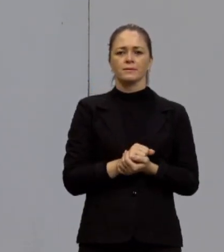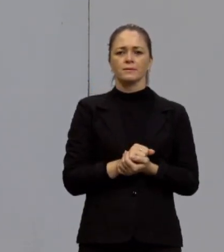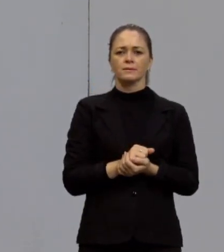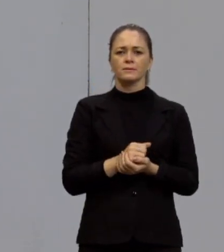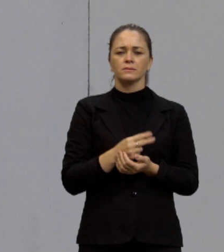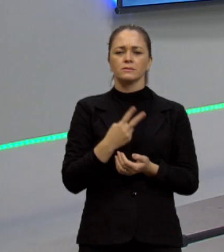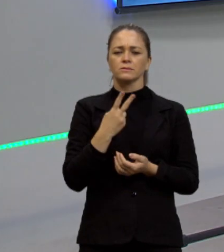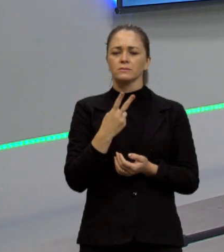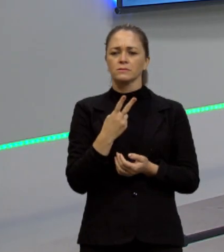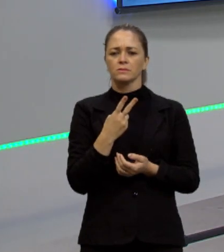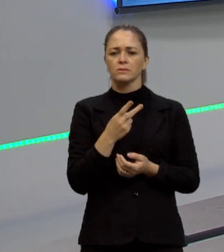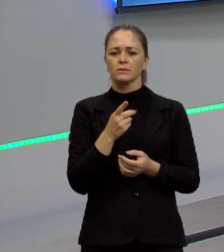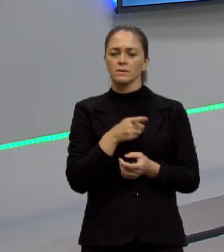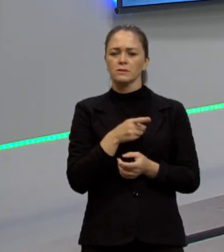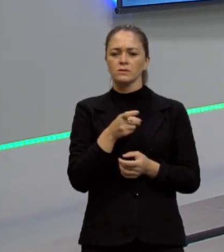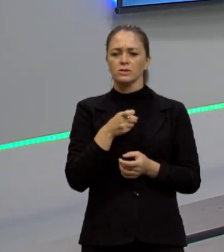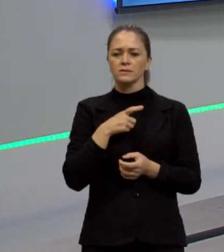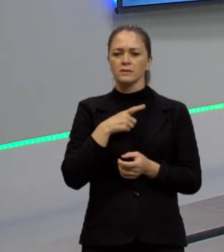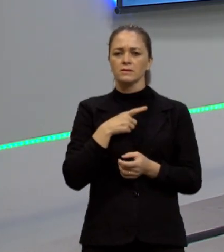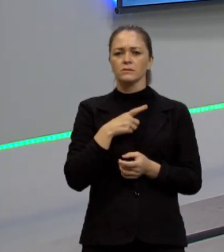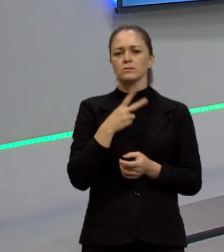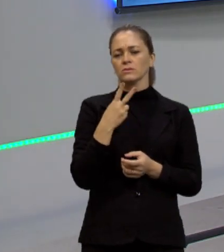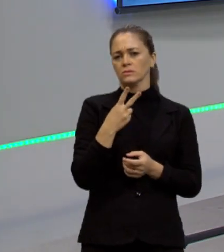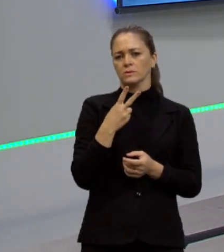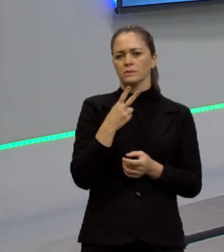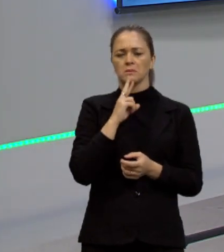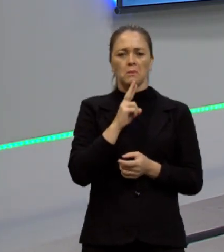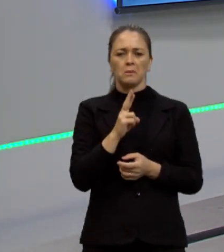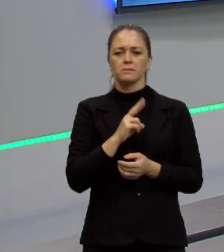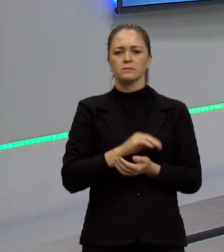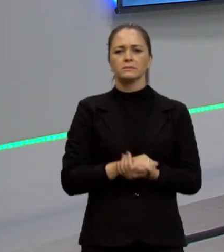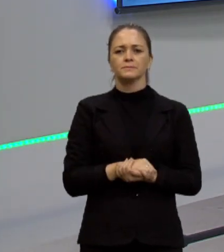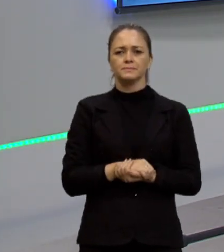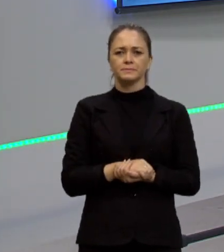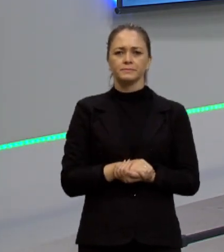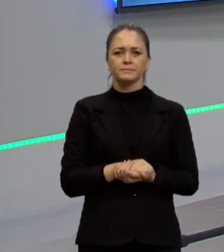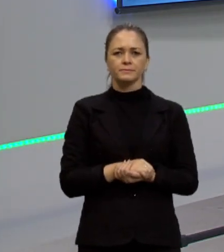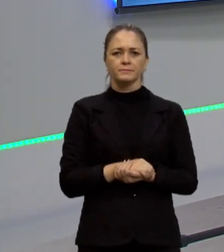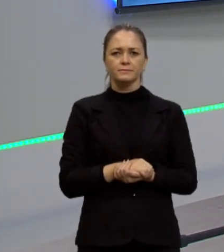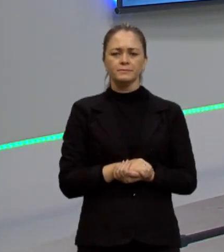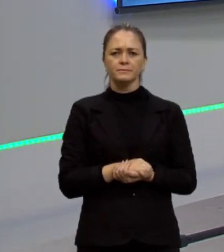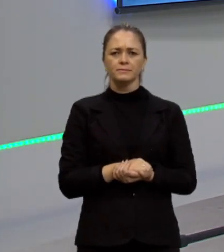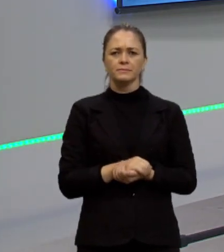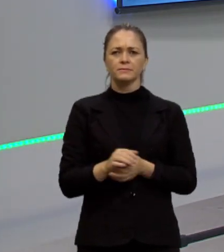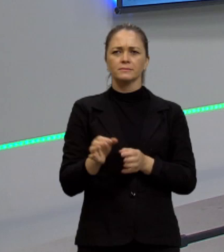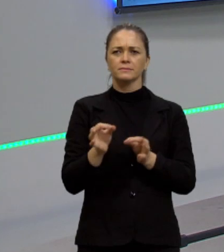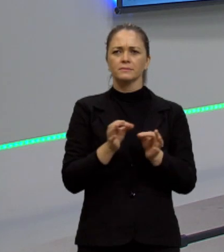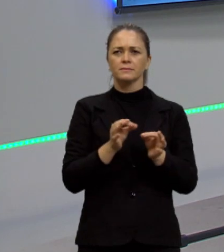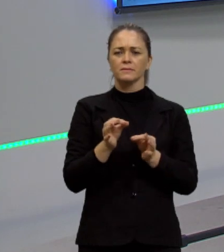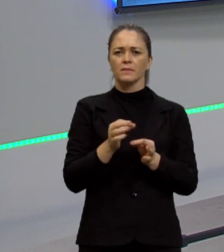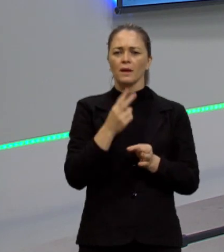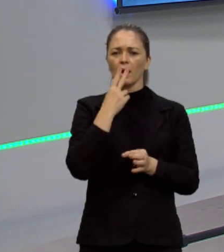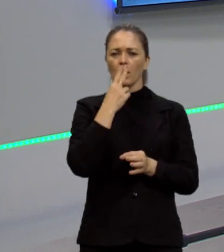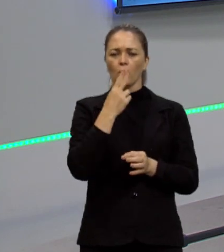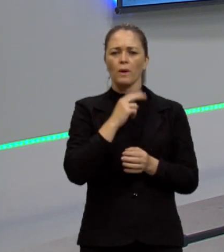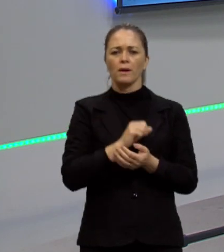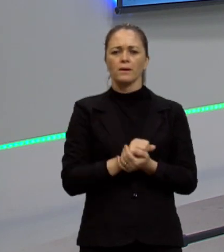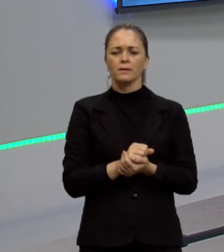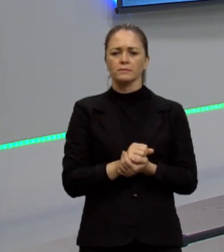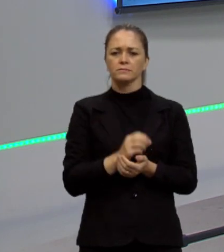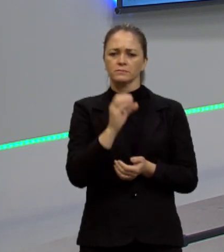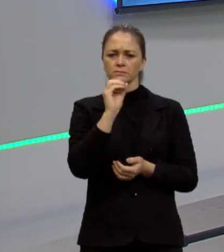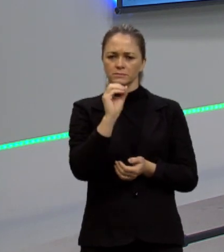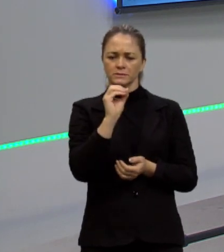para este x que eu encontro. Então, vamos organizar. Como que nós vamos organizar? Igualar esta equação a